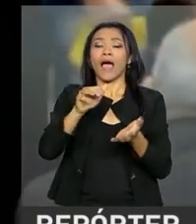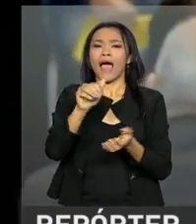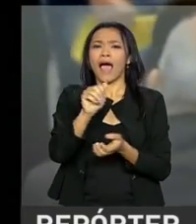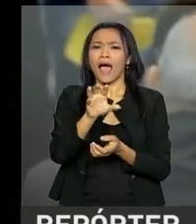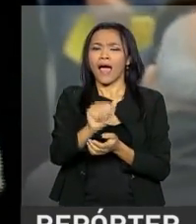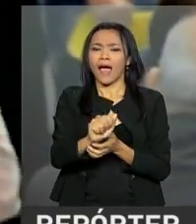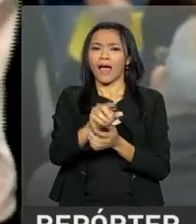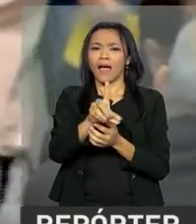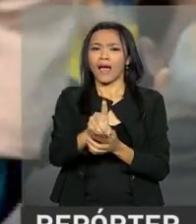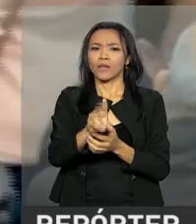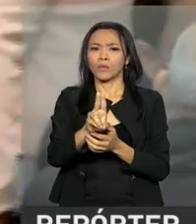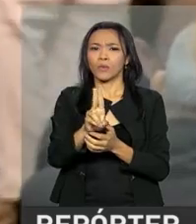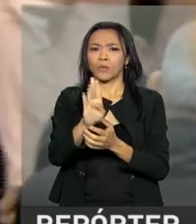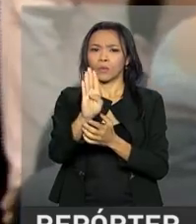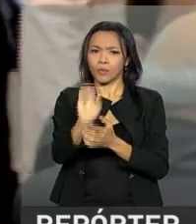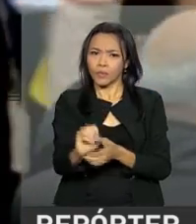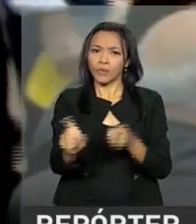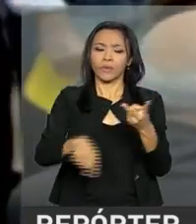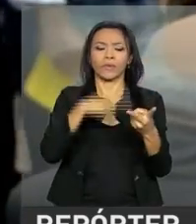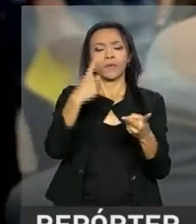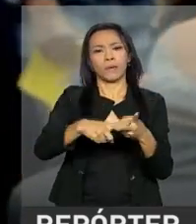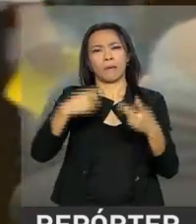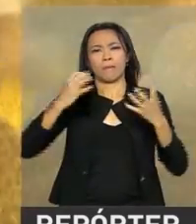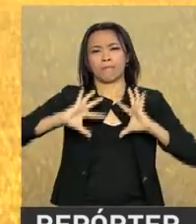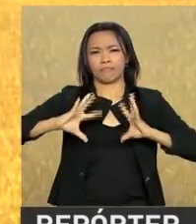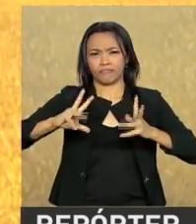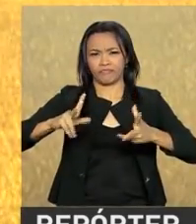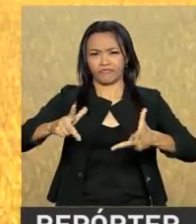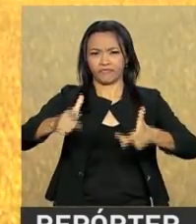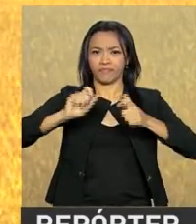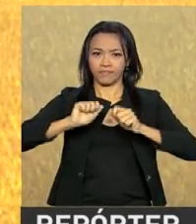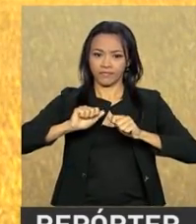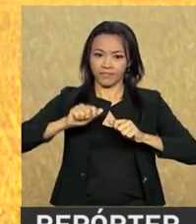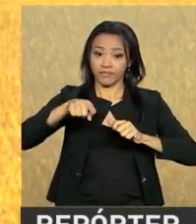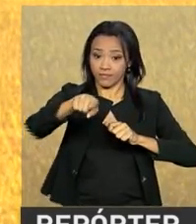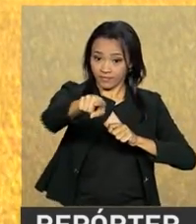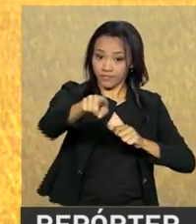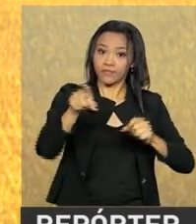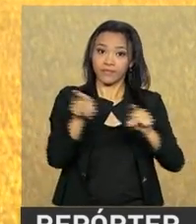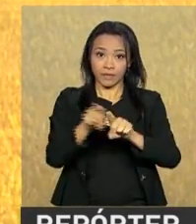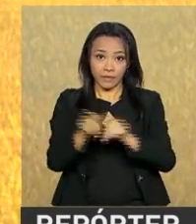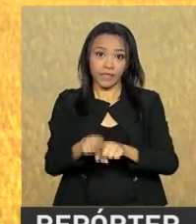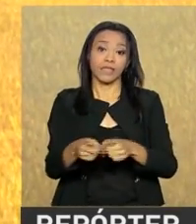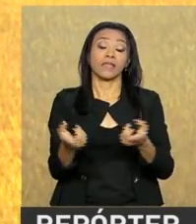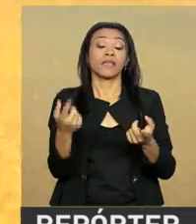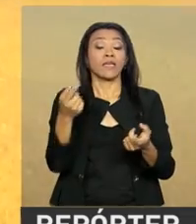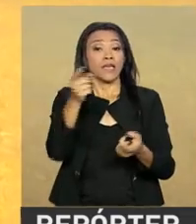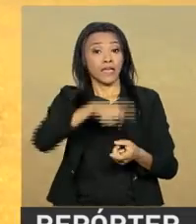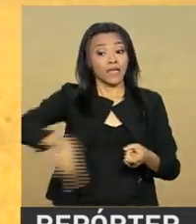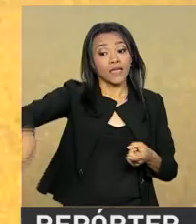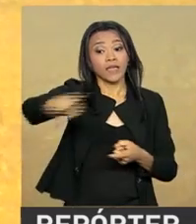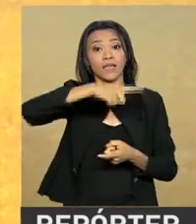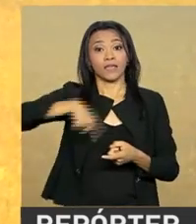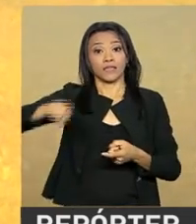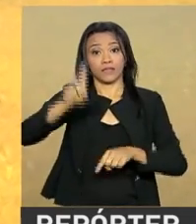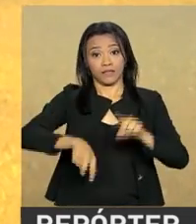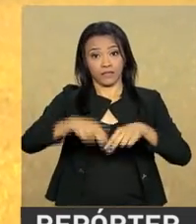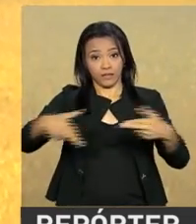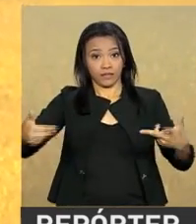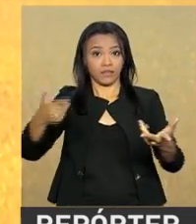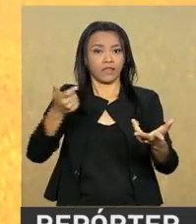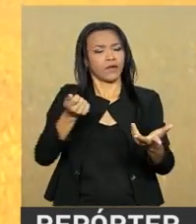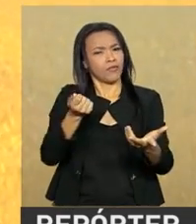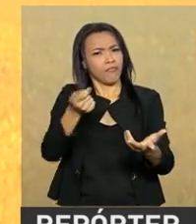adubos, fertilizantes e também o maquinário. Também para que boa parte desses produtos possam ser adquiridos com